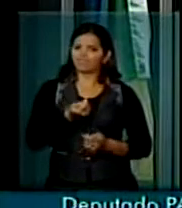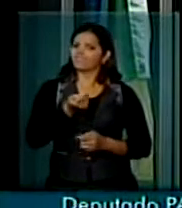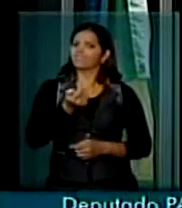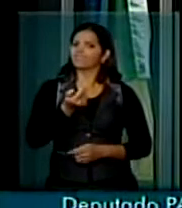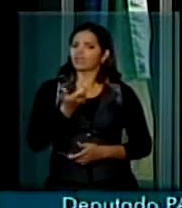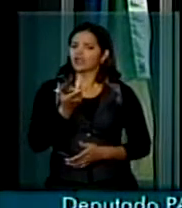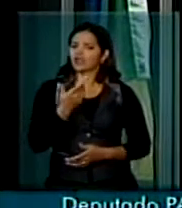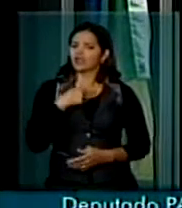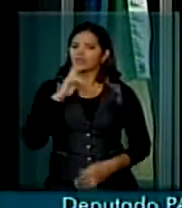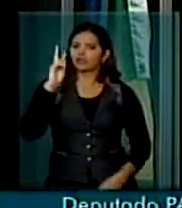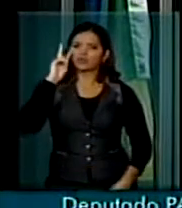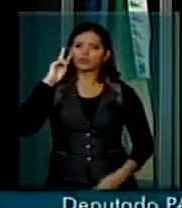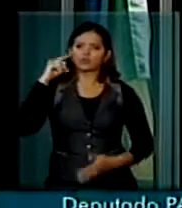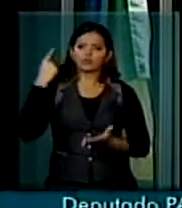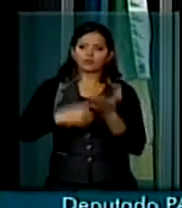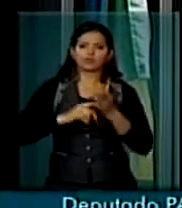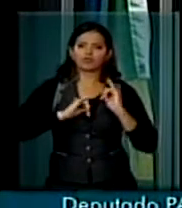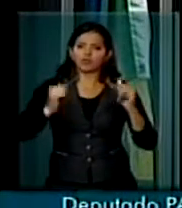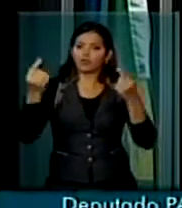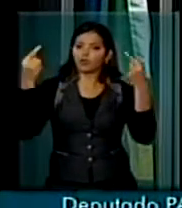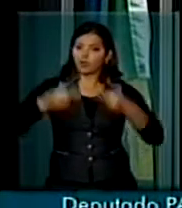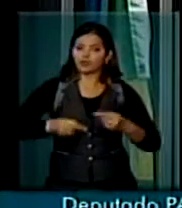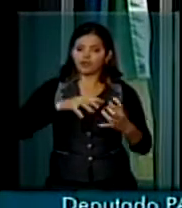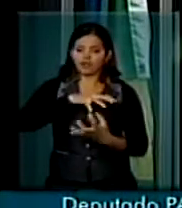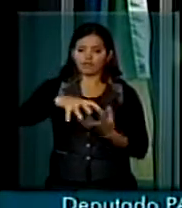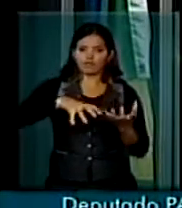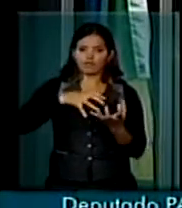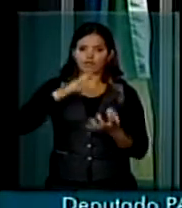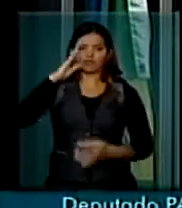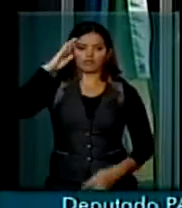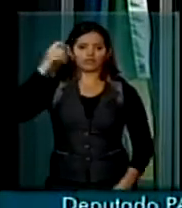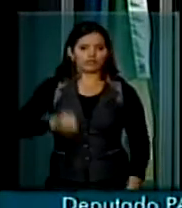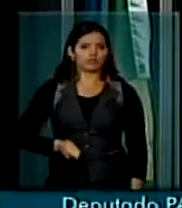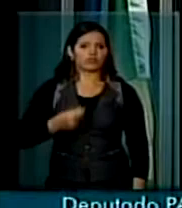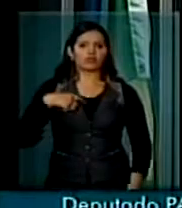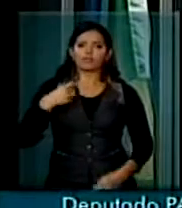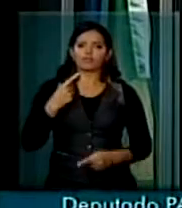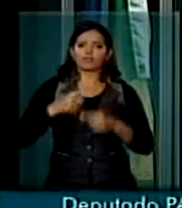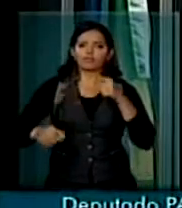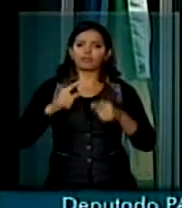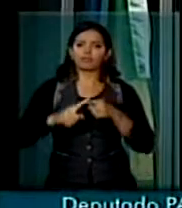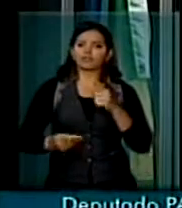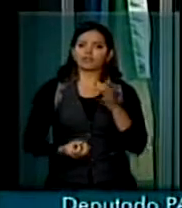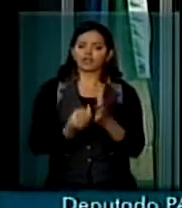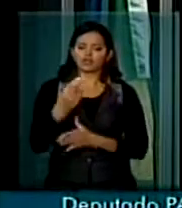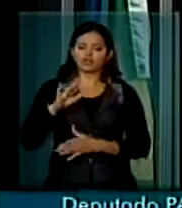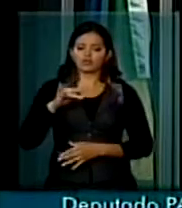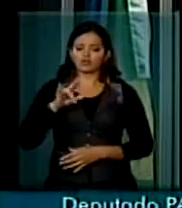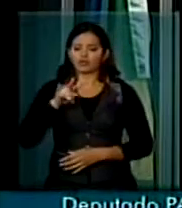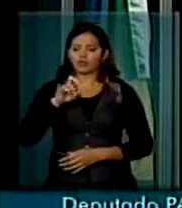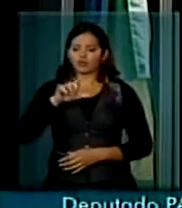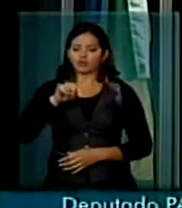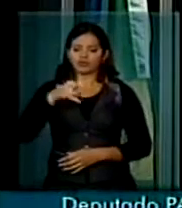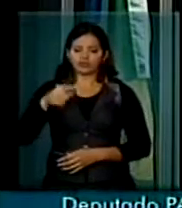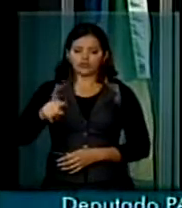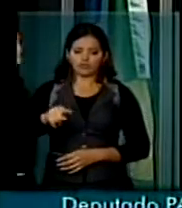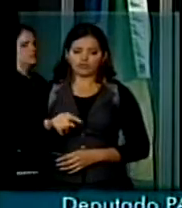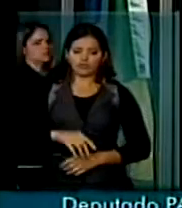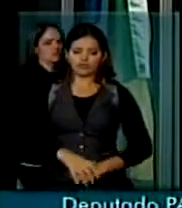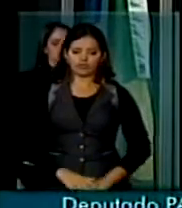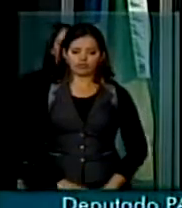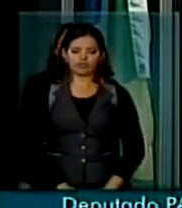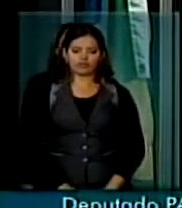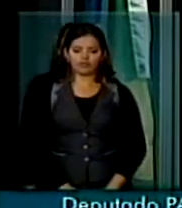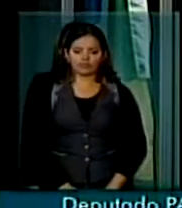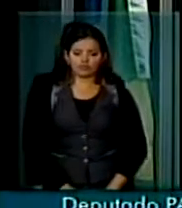ele foi uma contra-revolução. Ele impediu a instalação de uma revolução que se pretendia, ainda que sob as